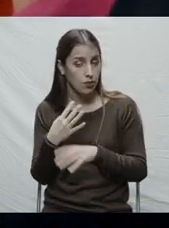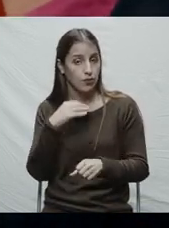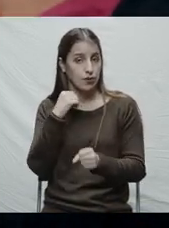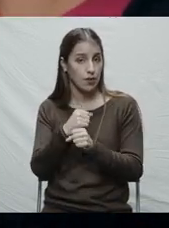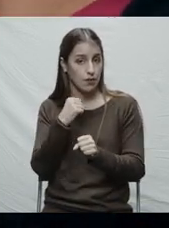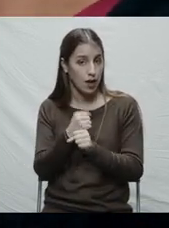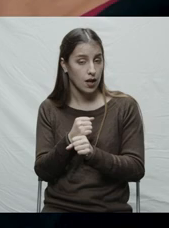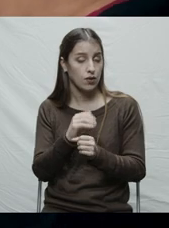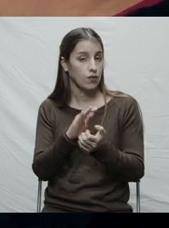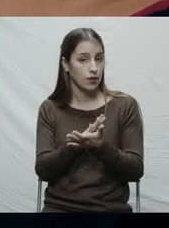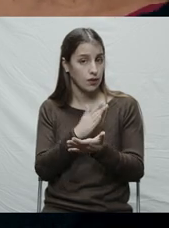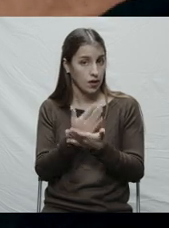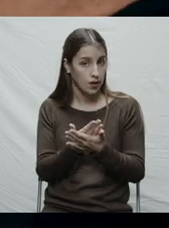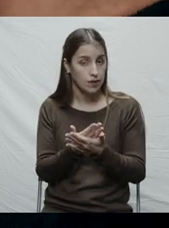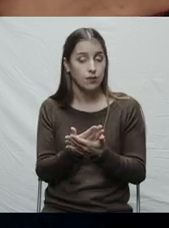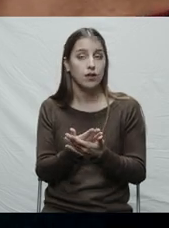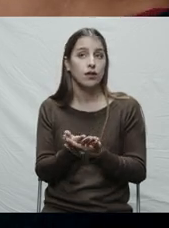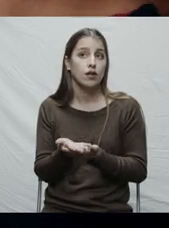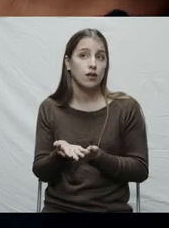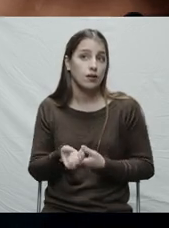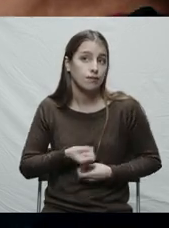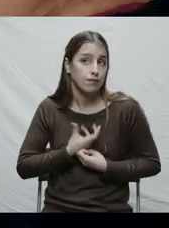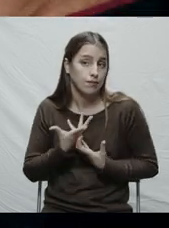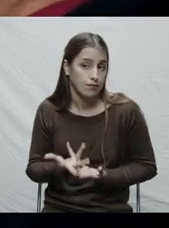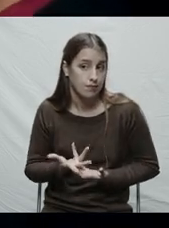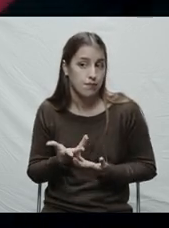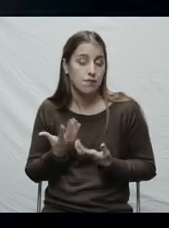tive necessidade de voltar a.